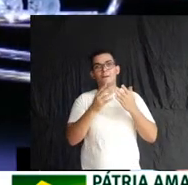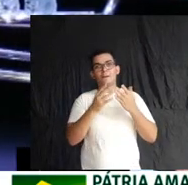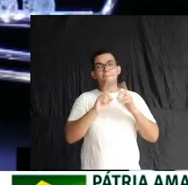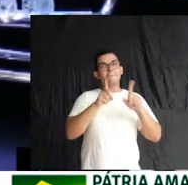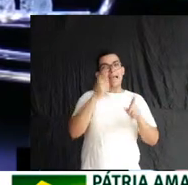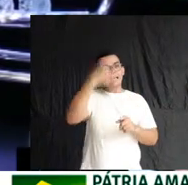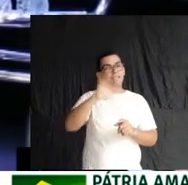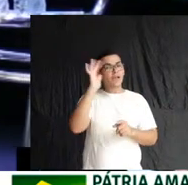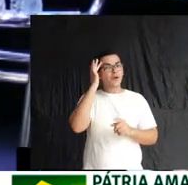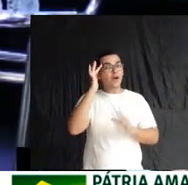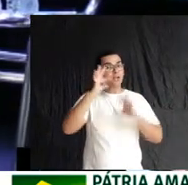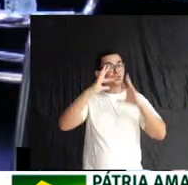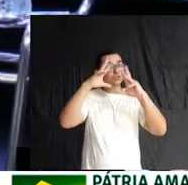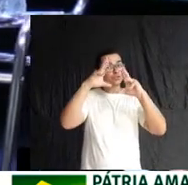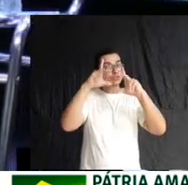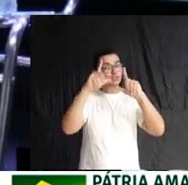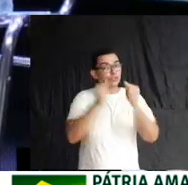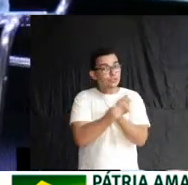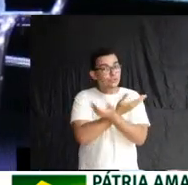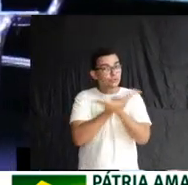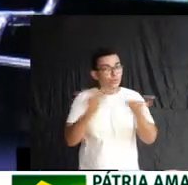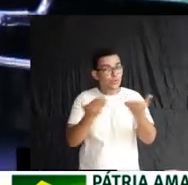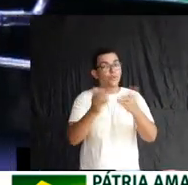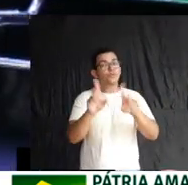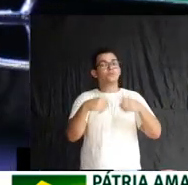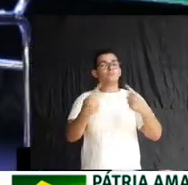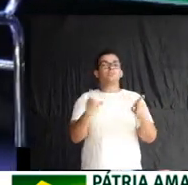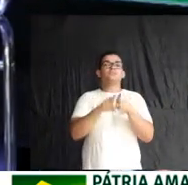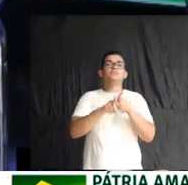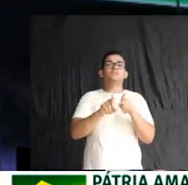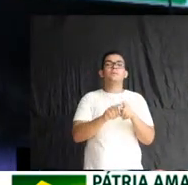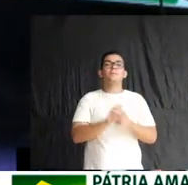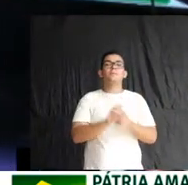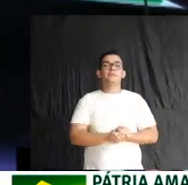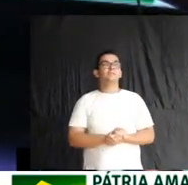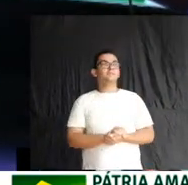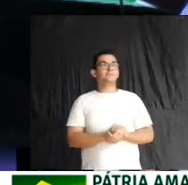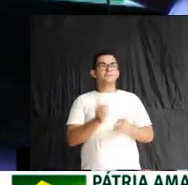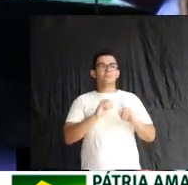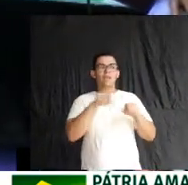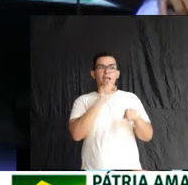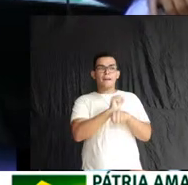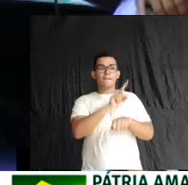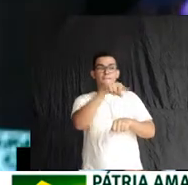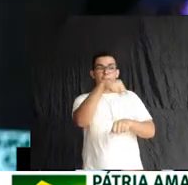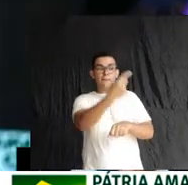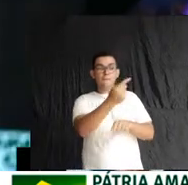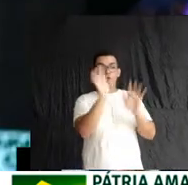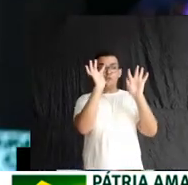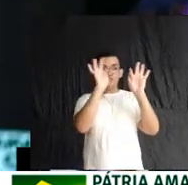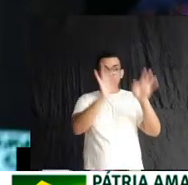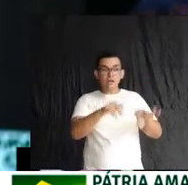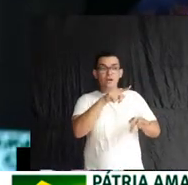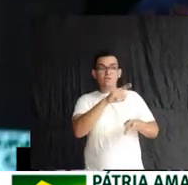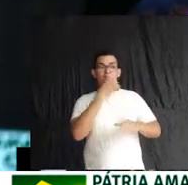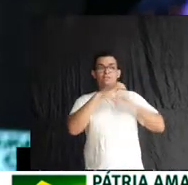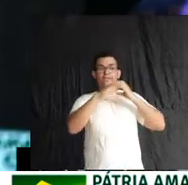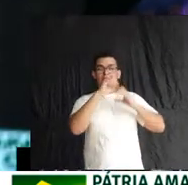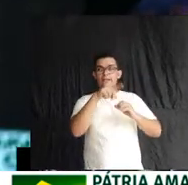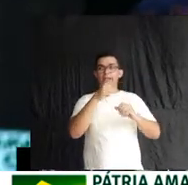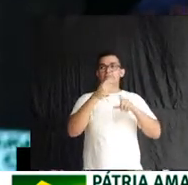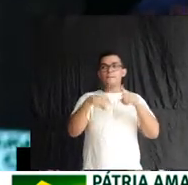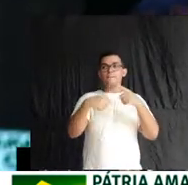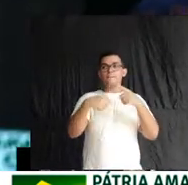mundo, né? Eu acho que é de todos os músicos. Vamos deixar essa não daí. Não foge. Vamos deixar essa pro final, não vamos falar o nome dela. Vamos deixar o pessoal curioso. É. E